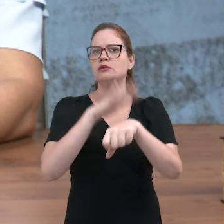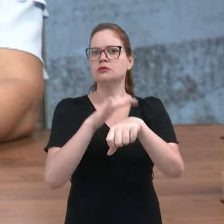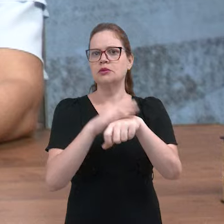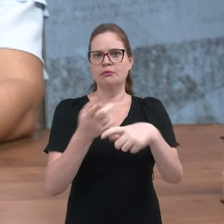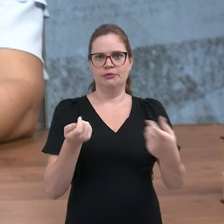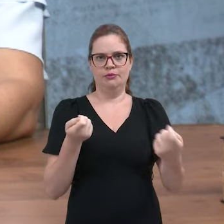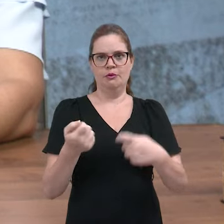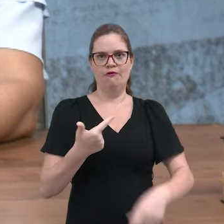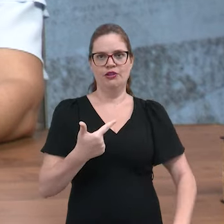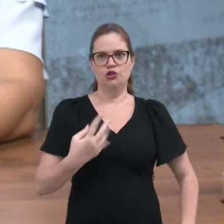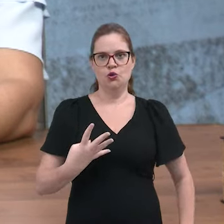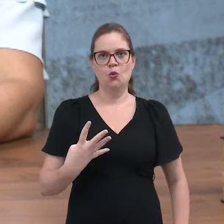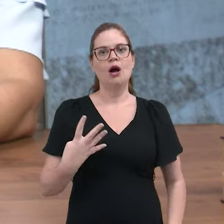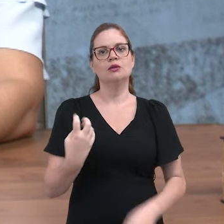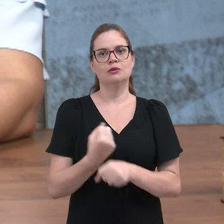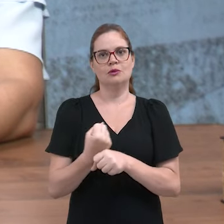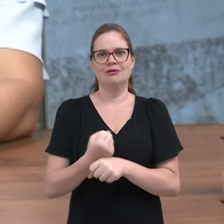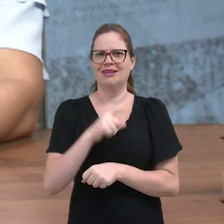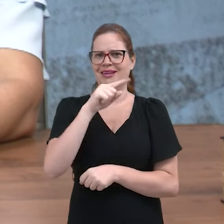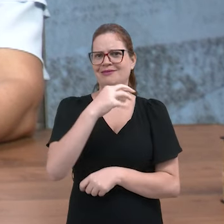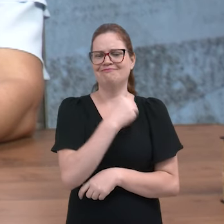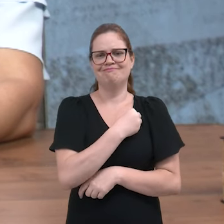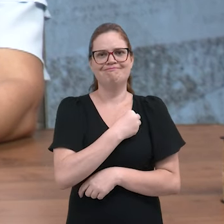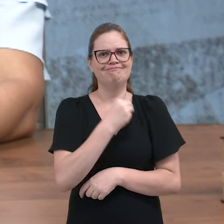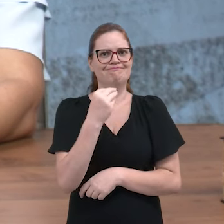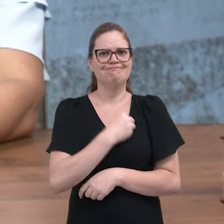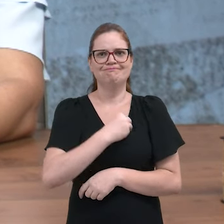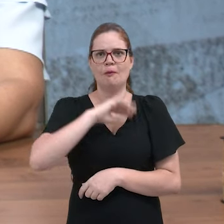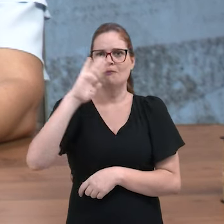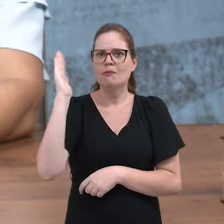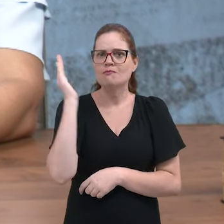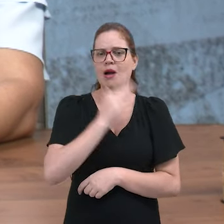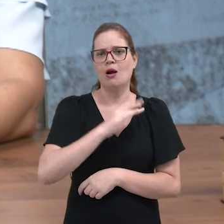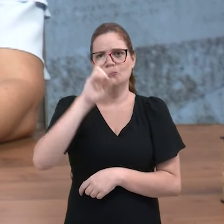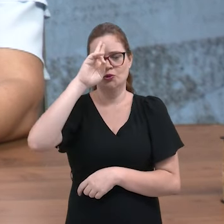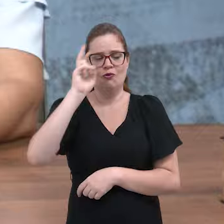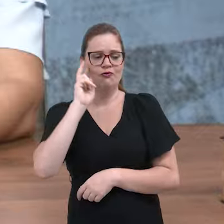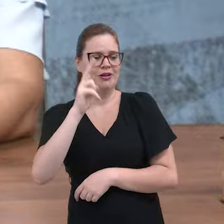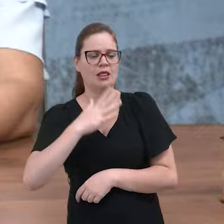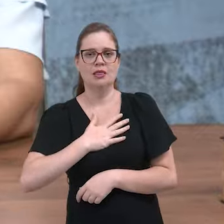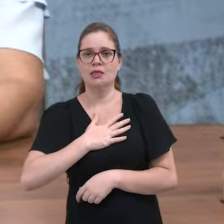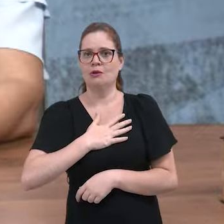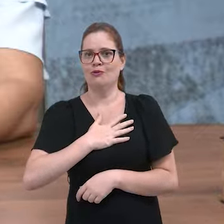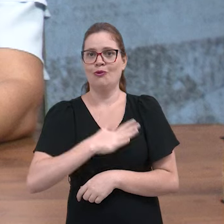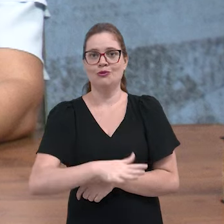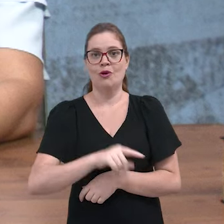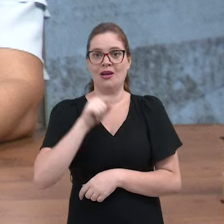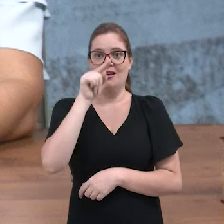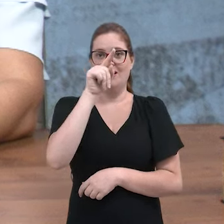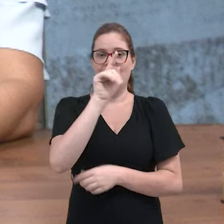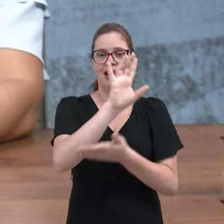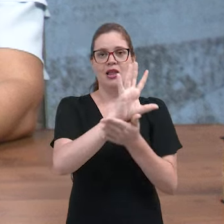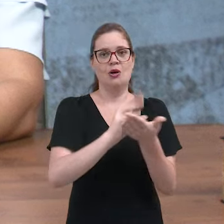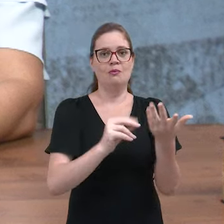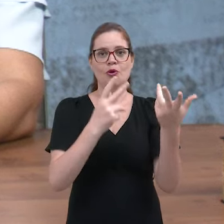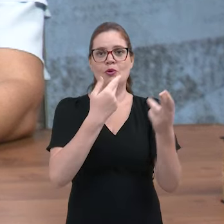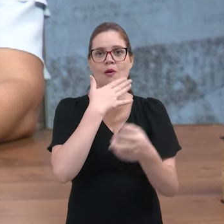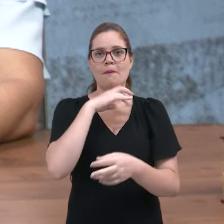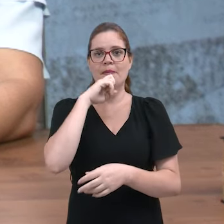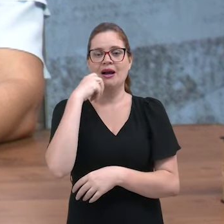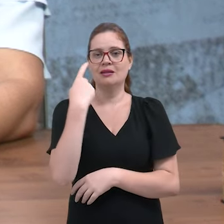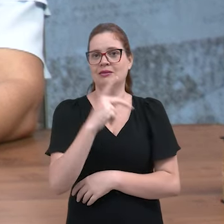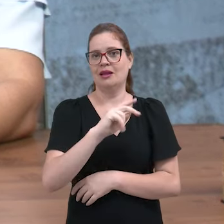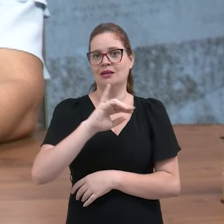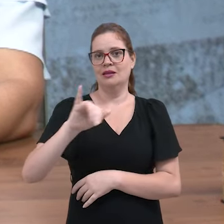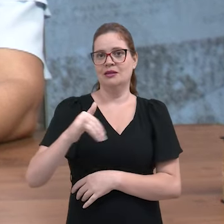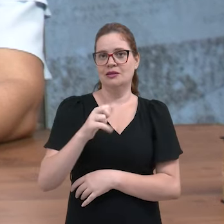E fez o que parecia mal aos olhos do Senhor e andou no caminho de Jeroboão e